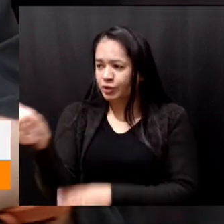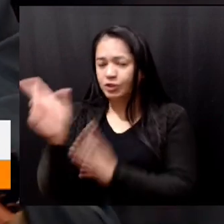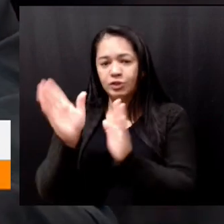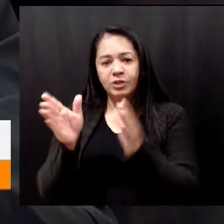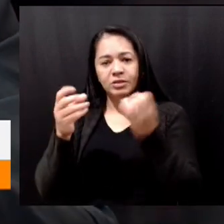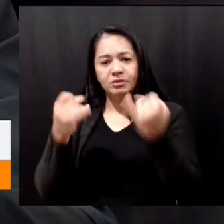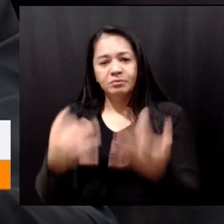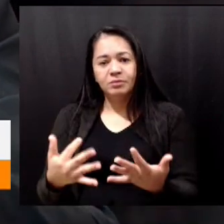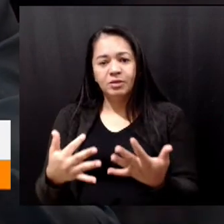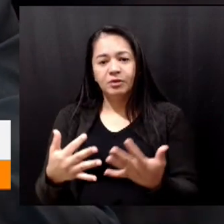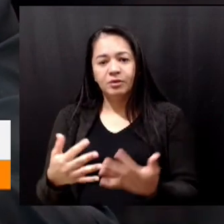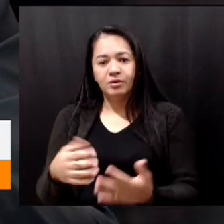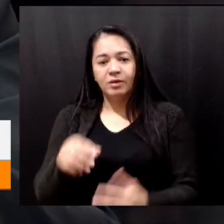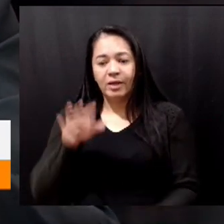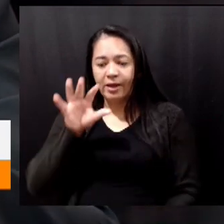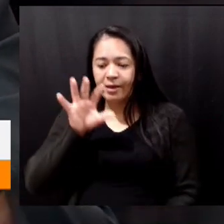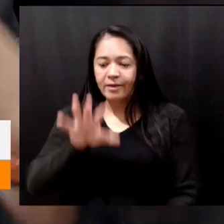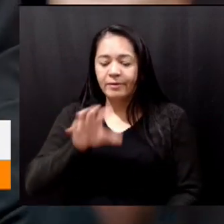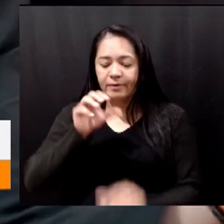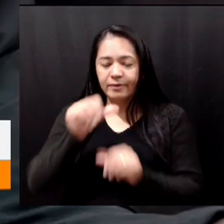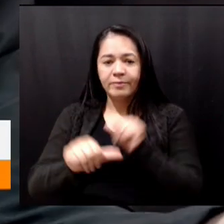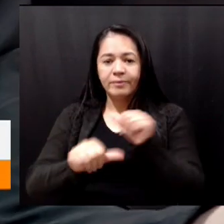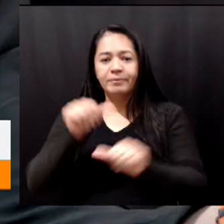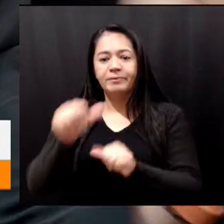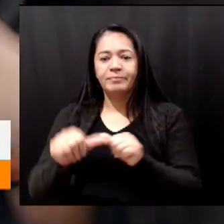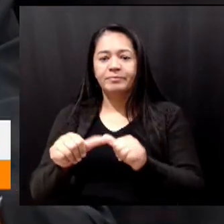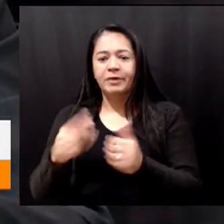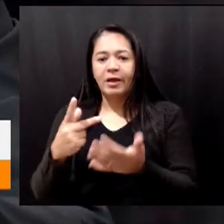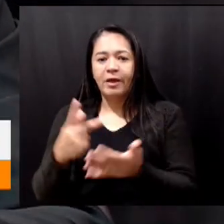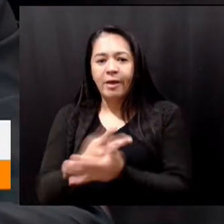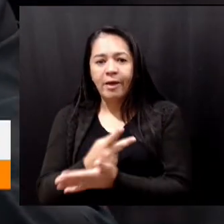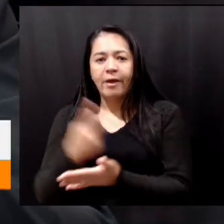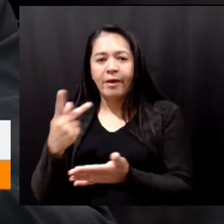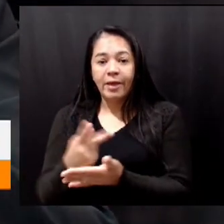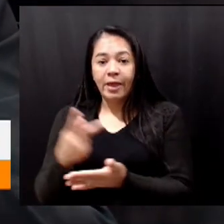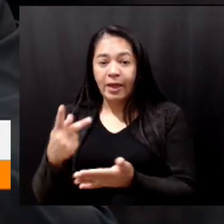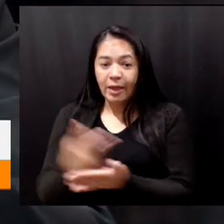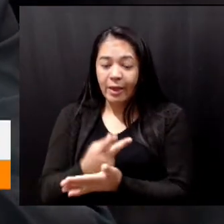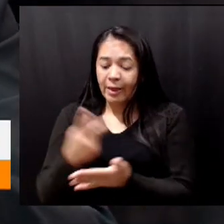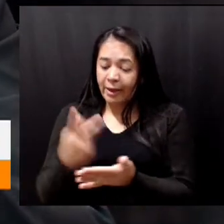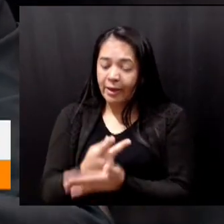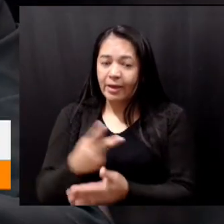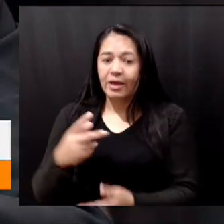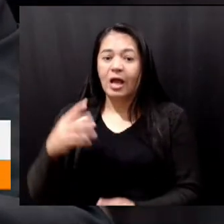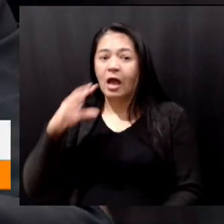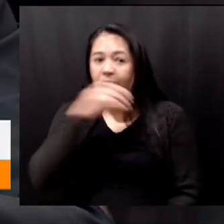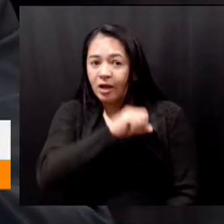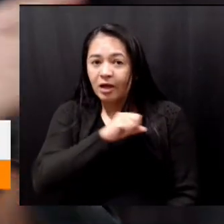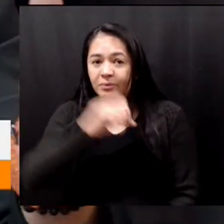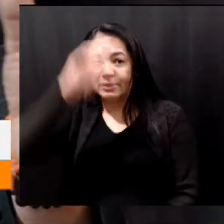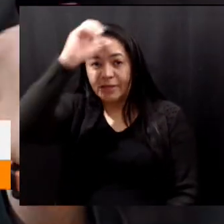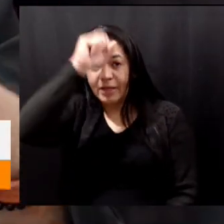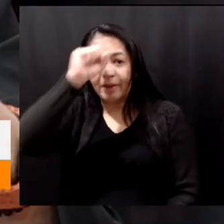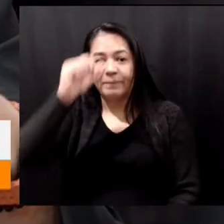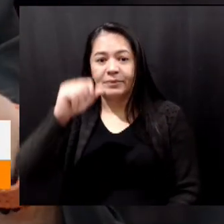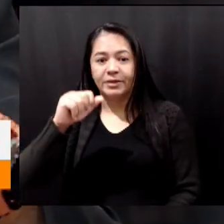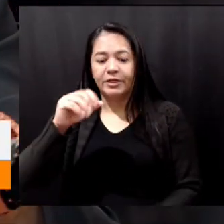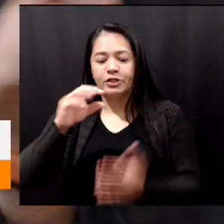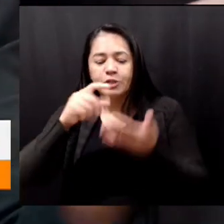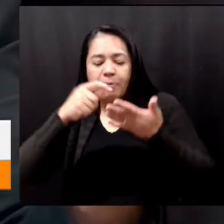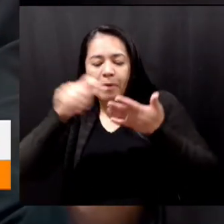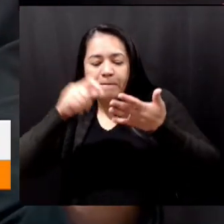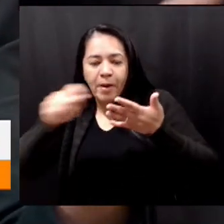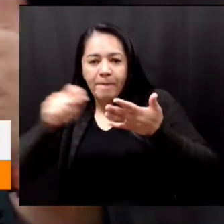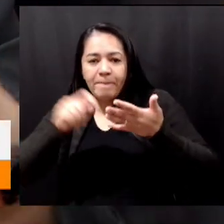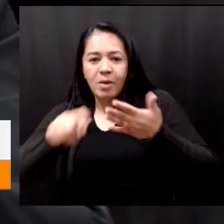transformação de errar rápido, aprender com o erro, né? E fazer as correções, né? Eu trabalho,